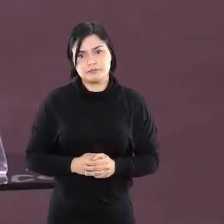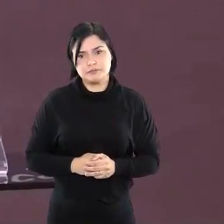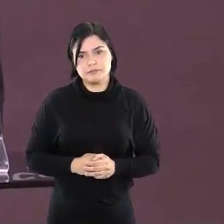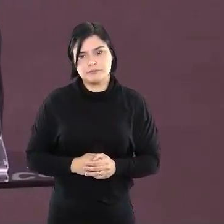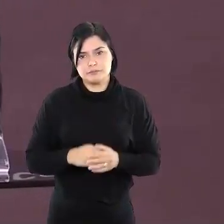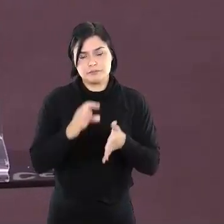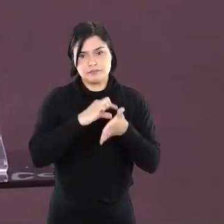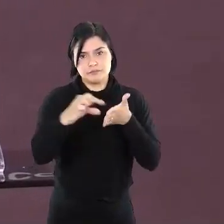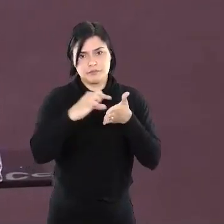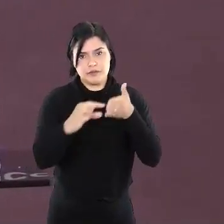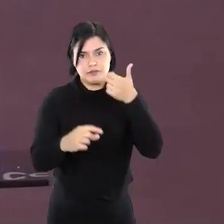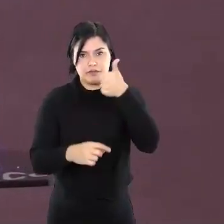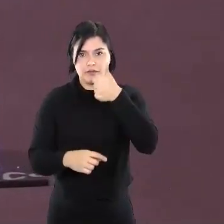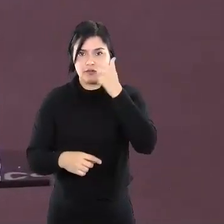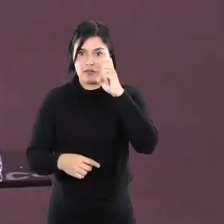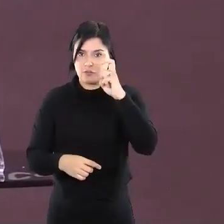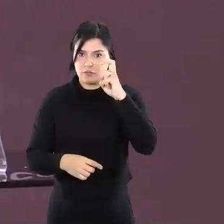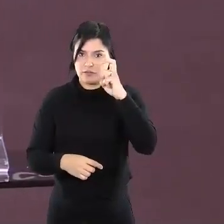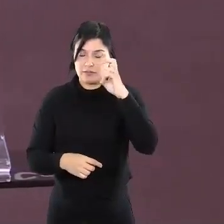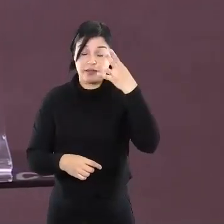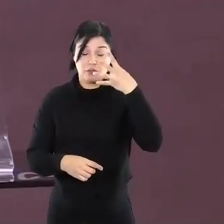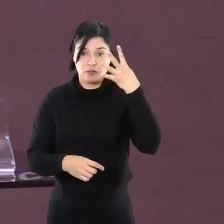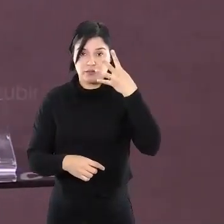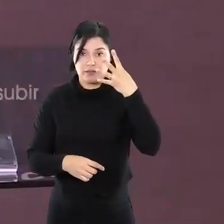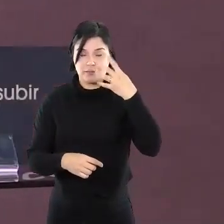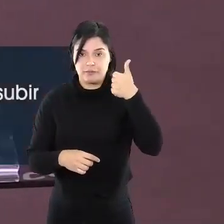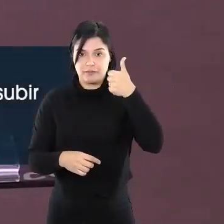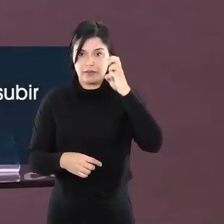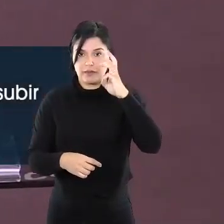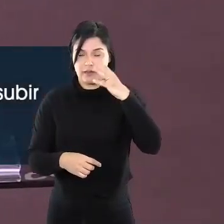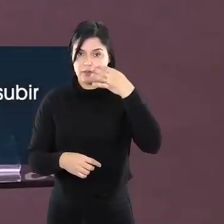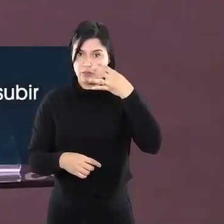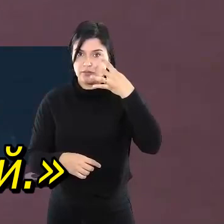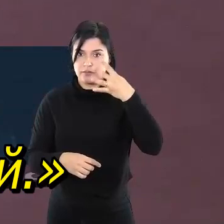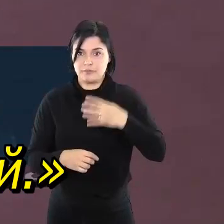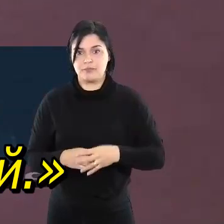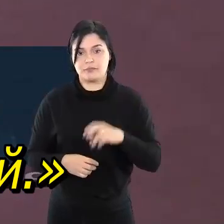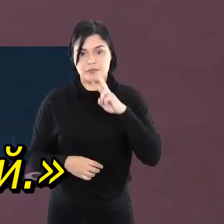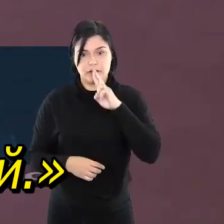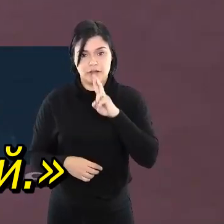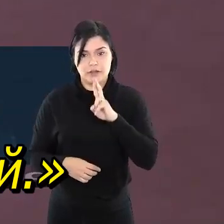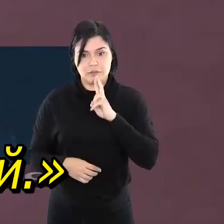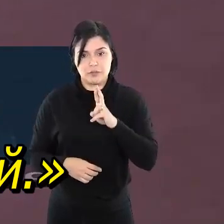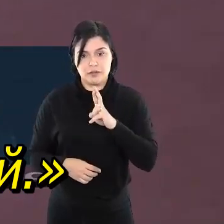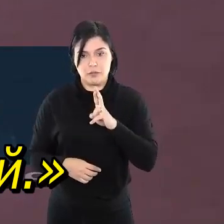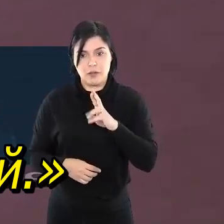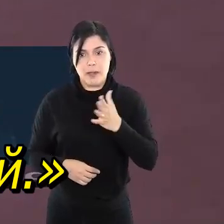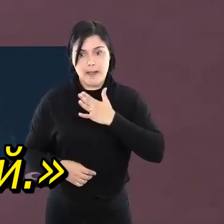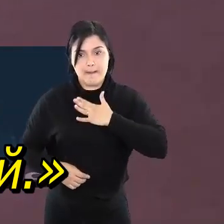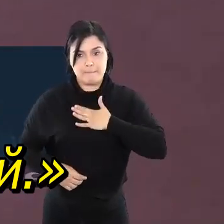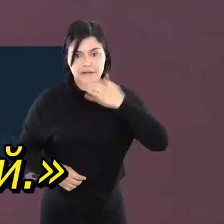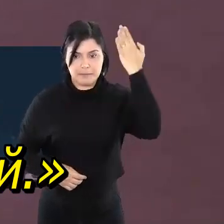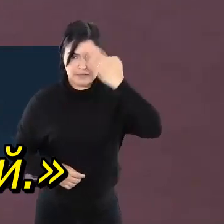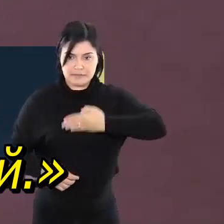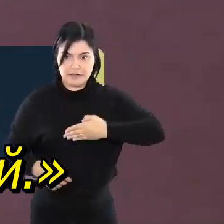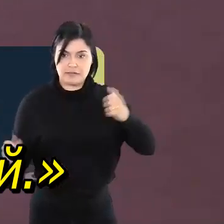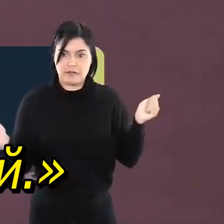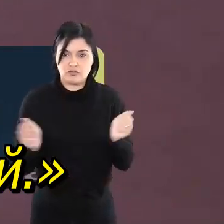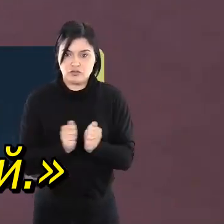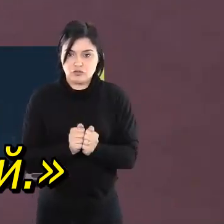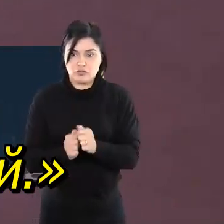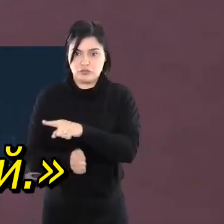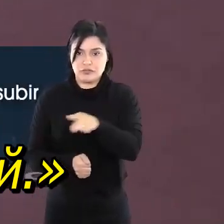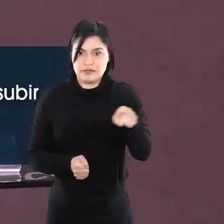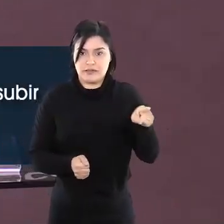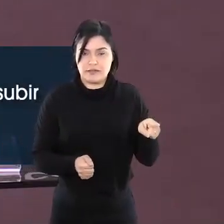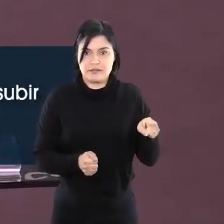Versículo 14, o que é que diz? E respondeu-lhe: a minha presença irá contigo e eu te